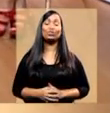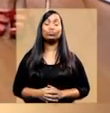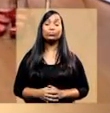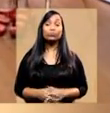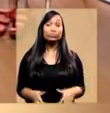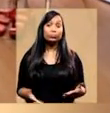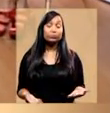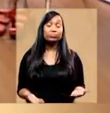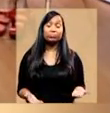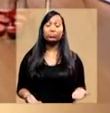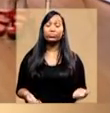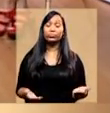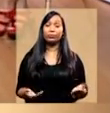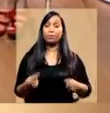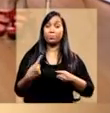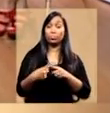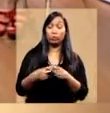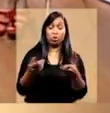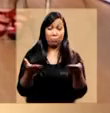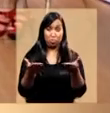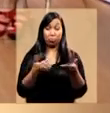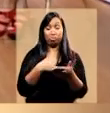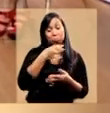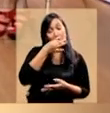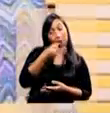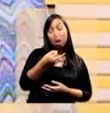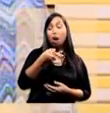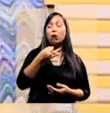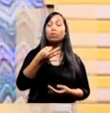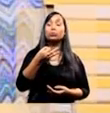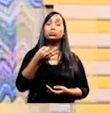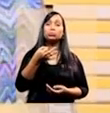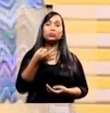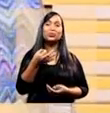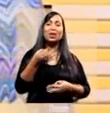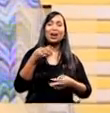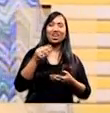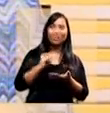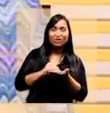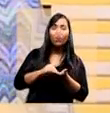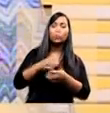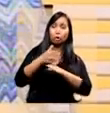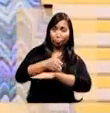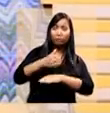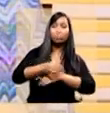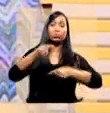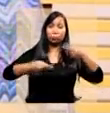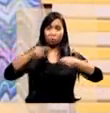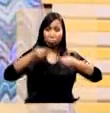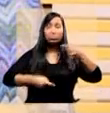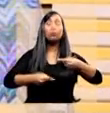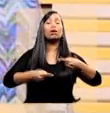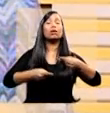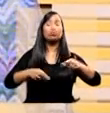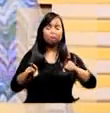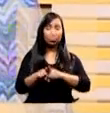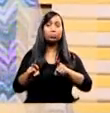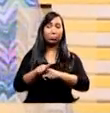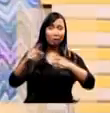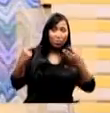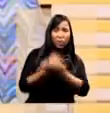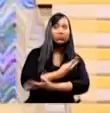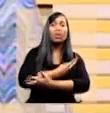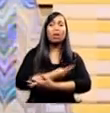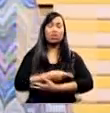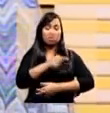cabeça. Porque hoje eu acho que a não participação da mulher na política leva a tudo isso aí.